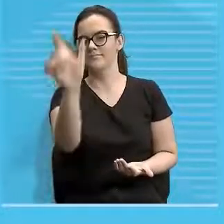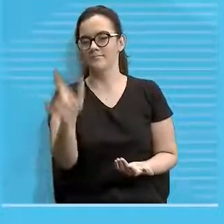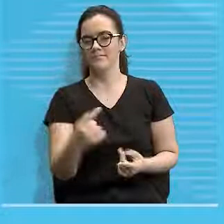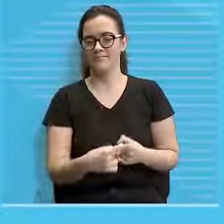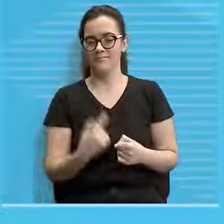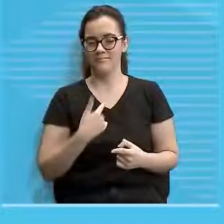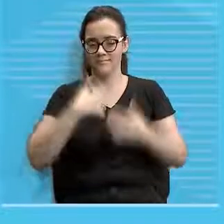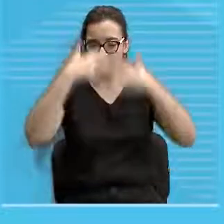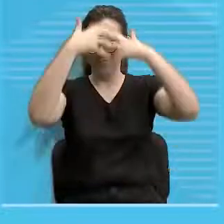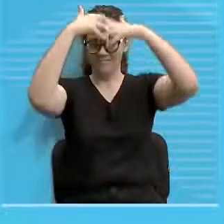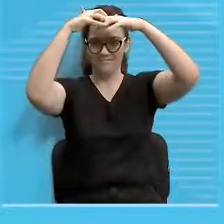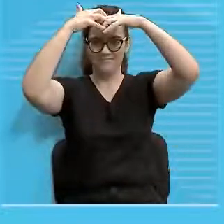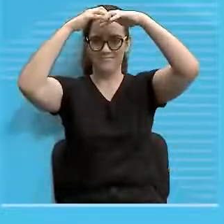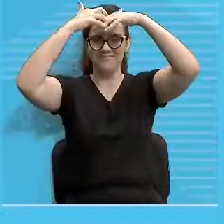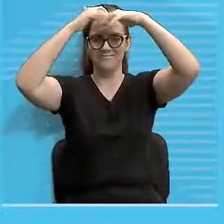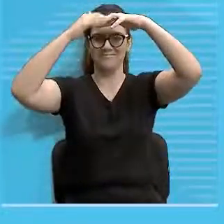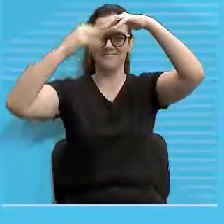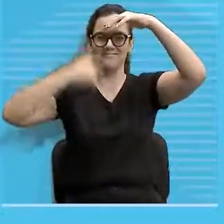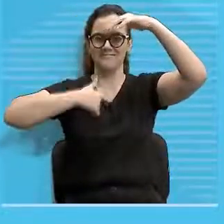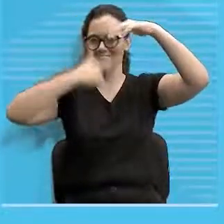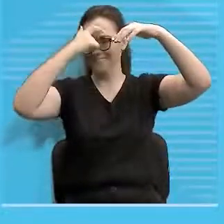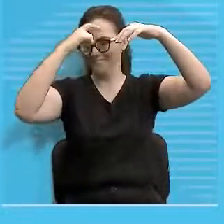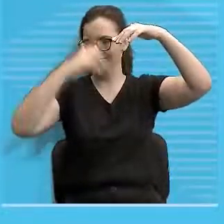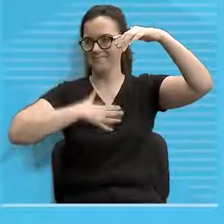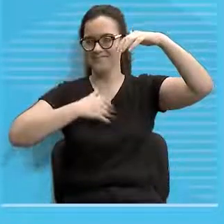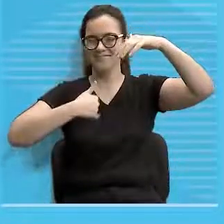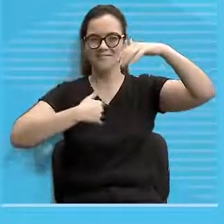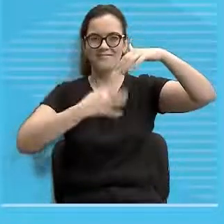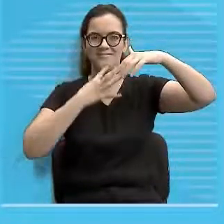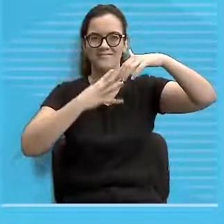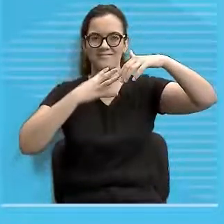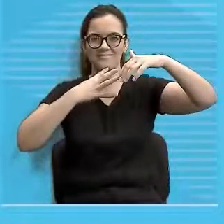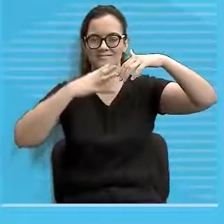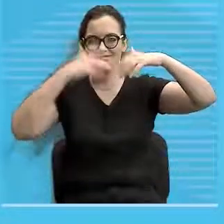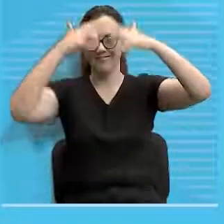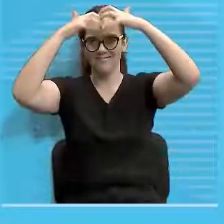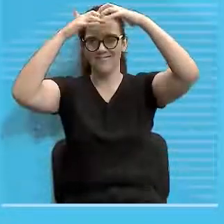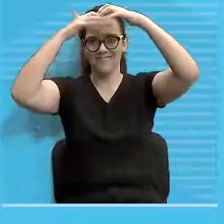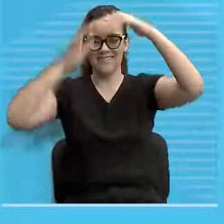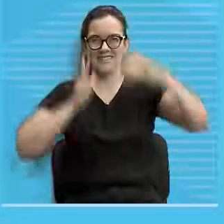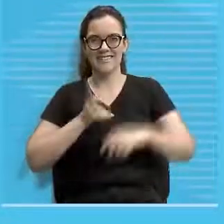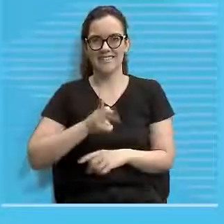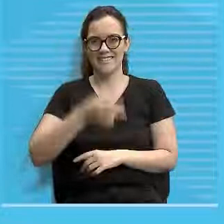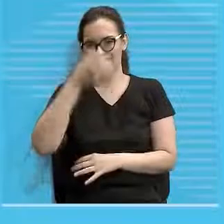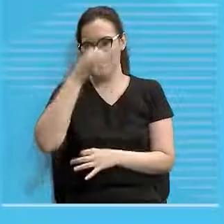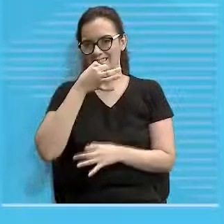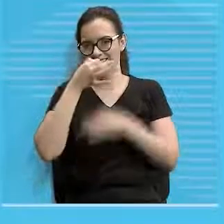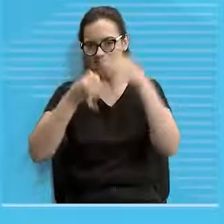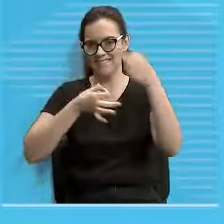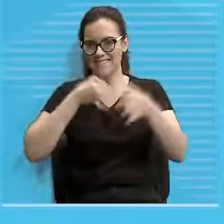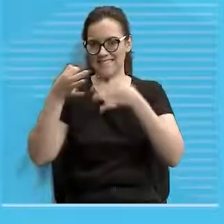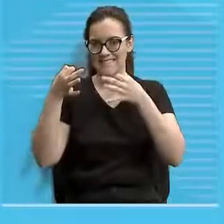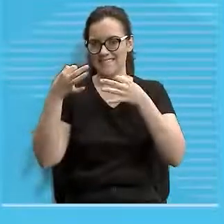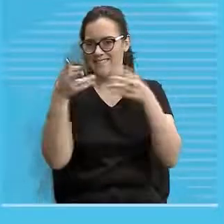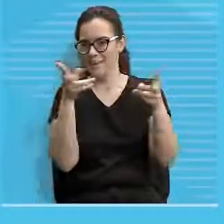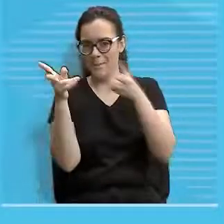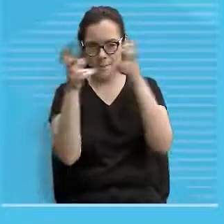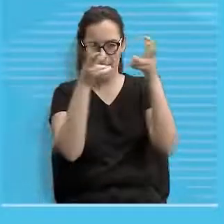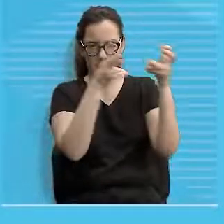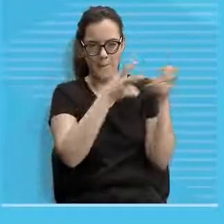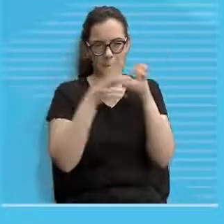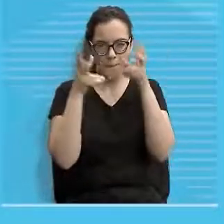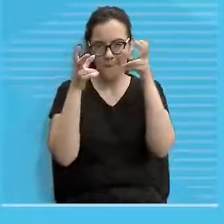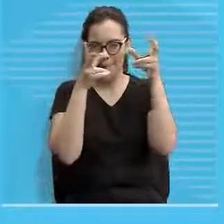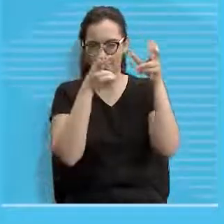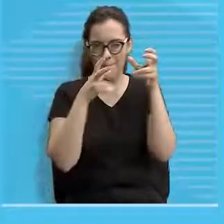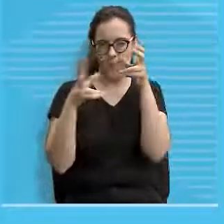do que com qualquer outra pessoa, né? A nossa identidade é a nossa consciência ali o tempo inteiro. Eu estou